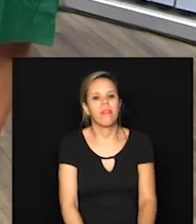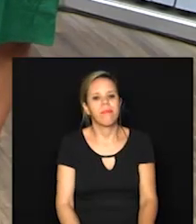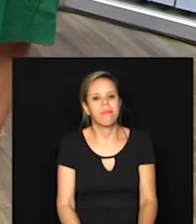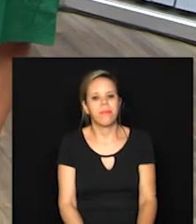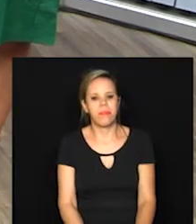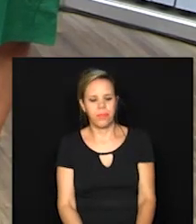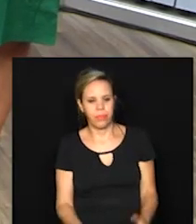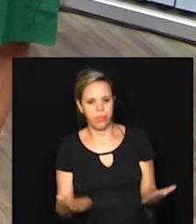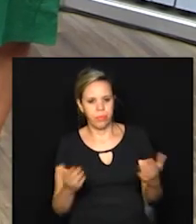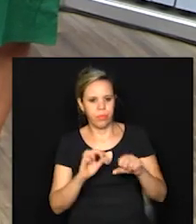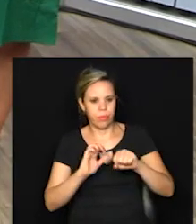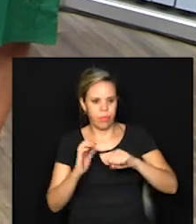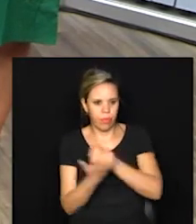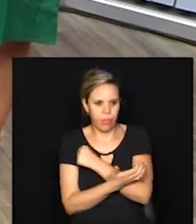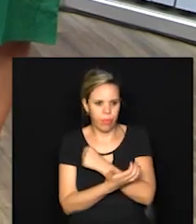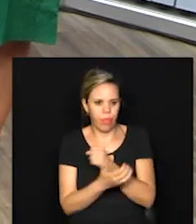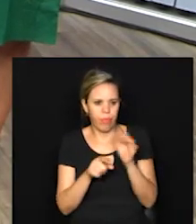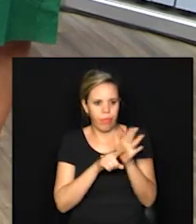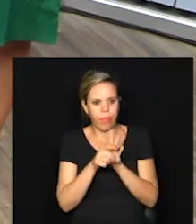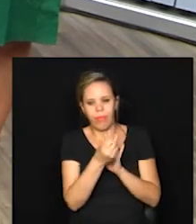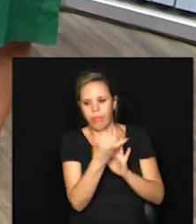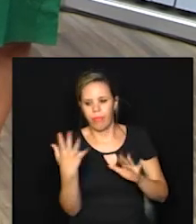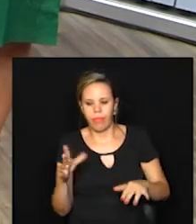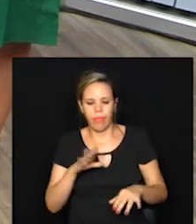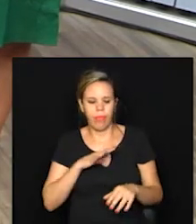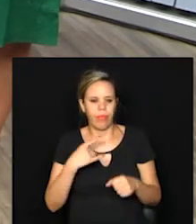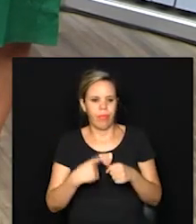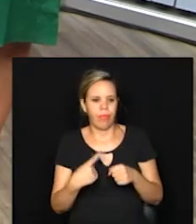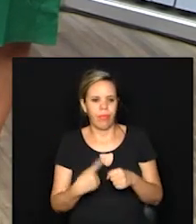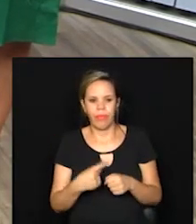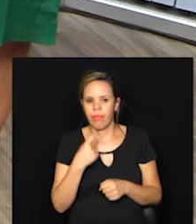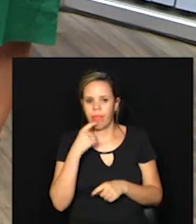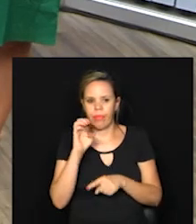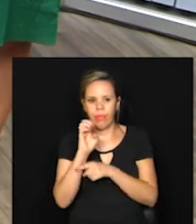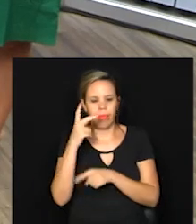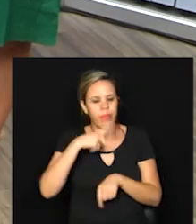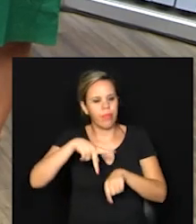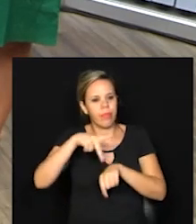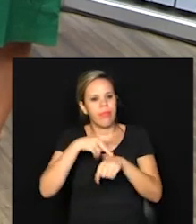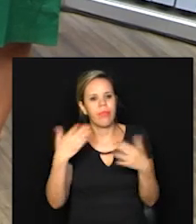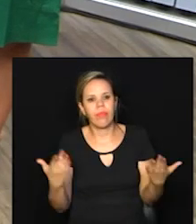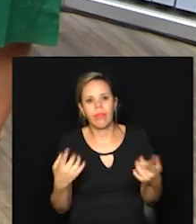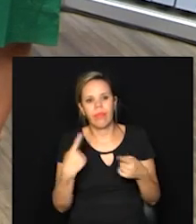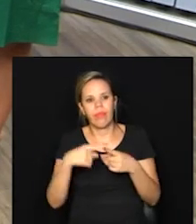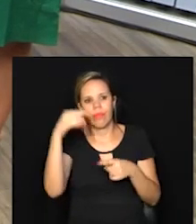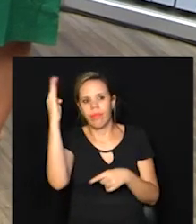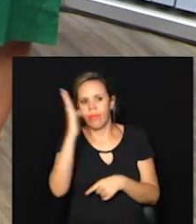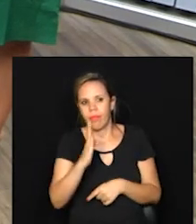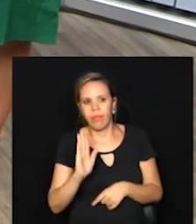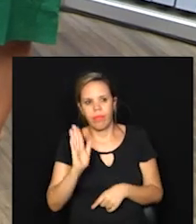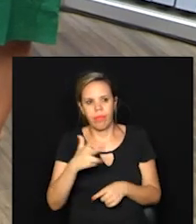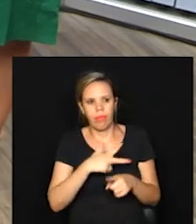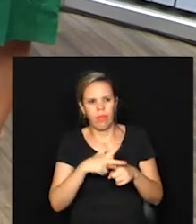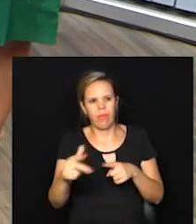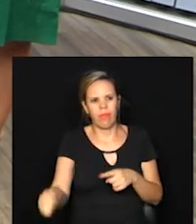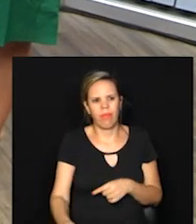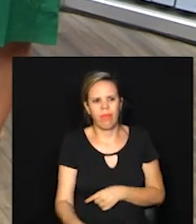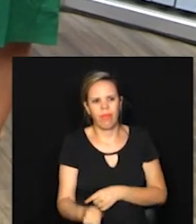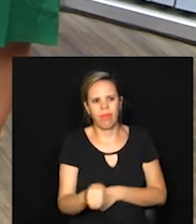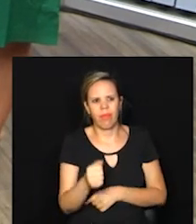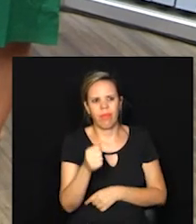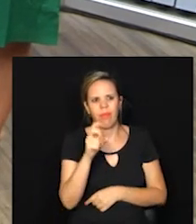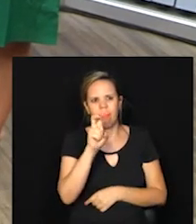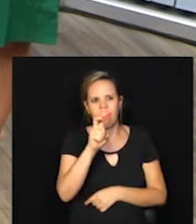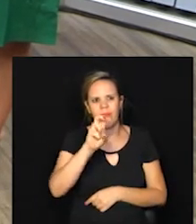da Covid-19 no município de Campinas, no estado e no nosso país, até porque aqui no Brasil nós já passamos dos